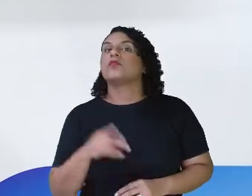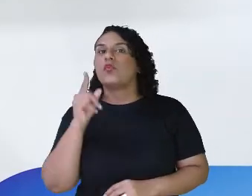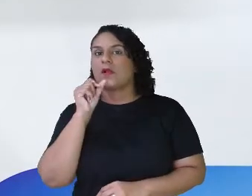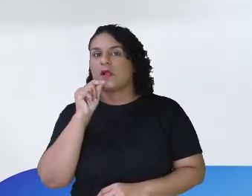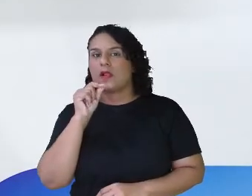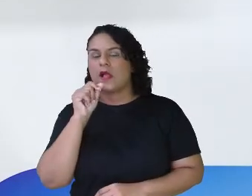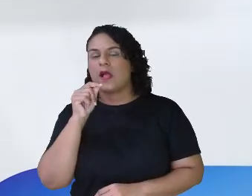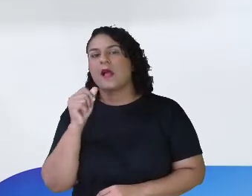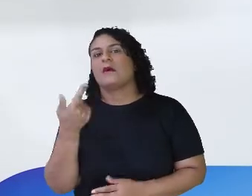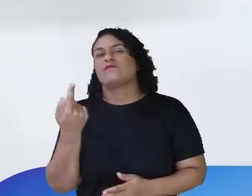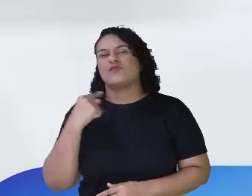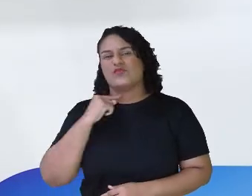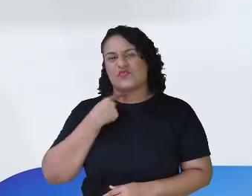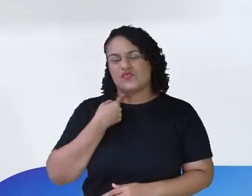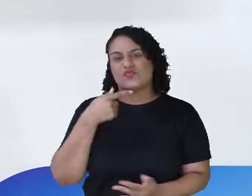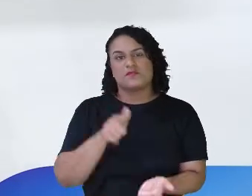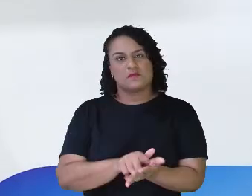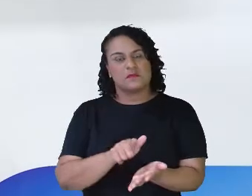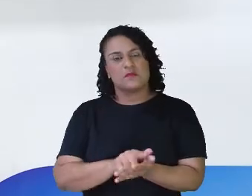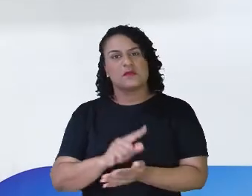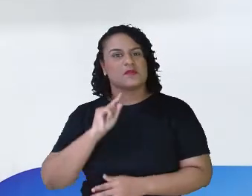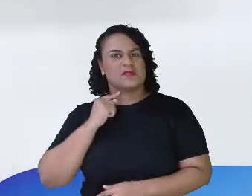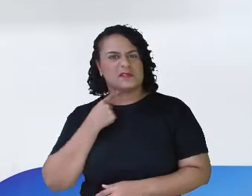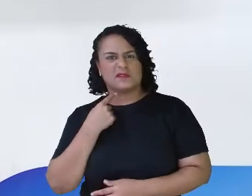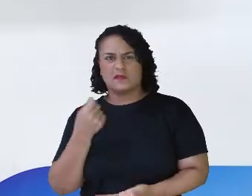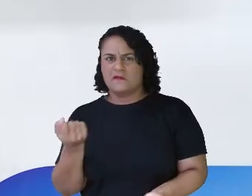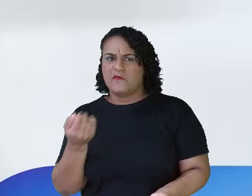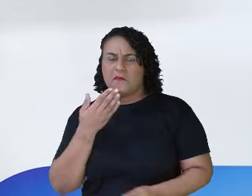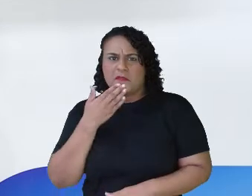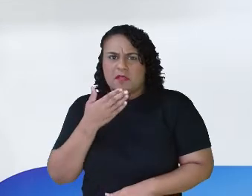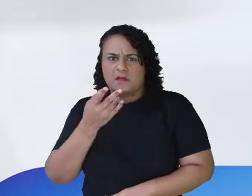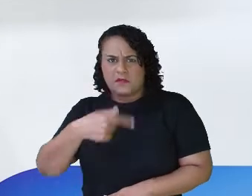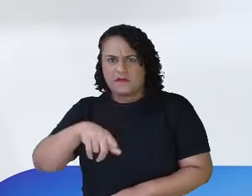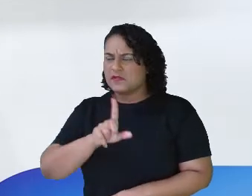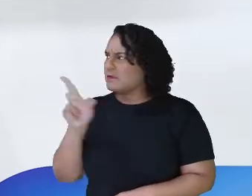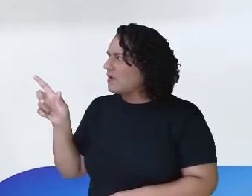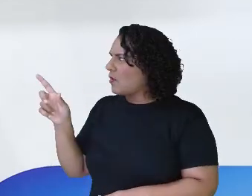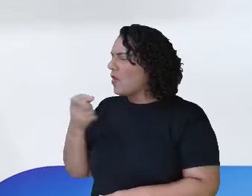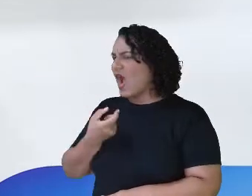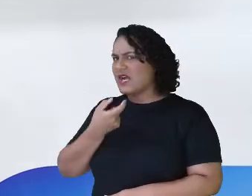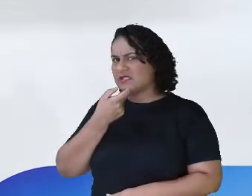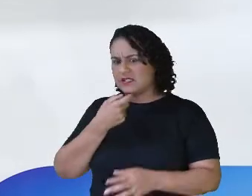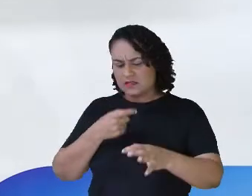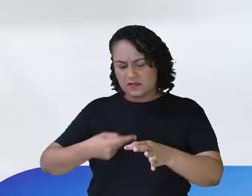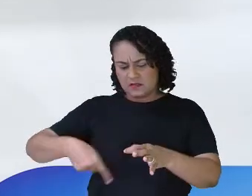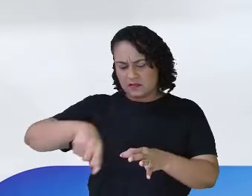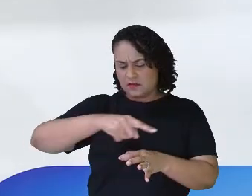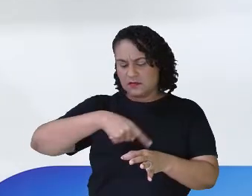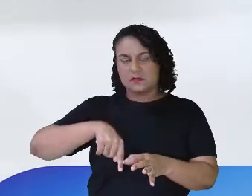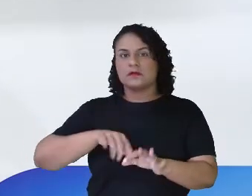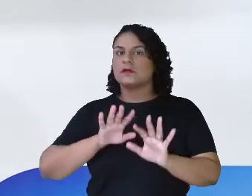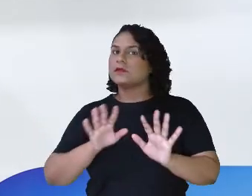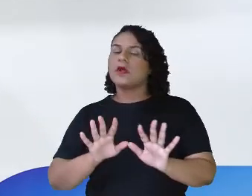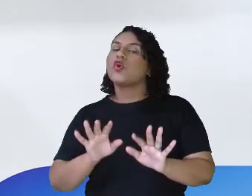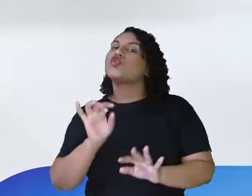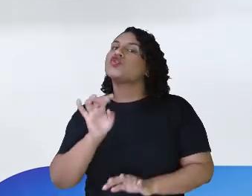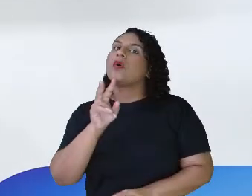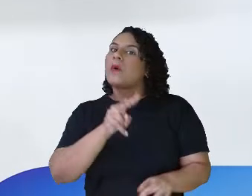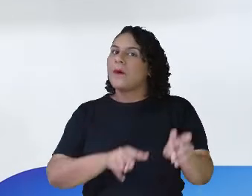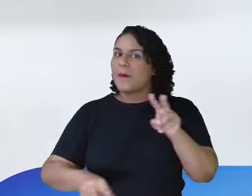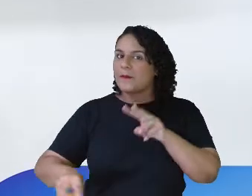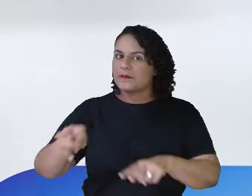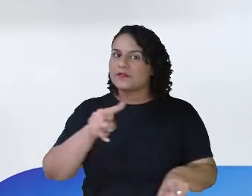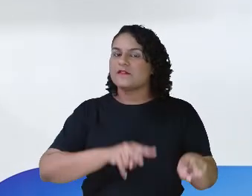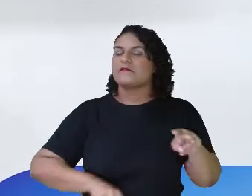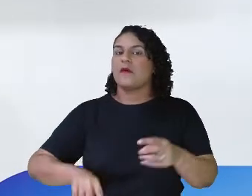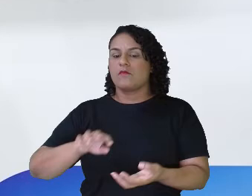a folha está suja. Eu não vou pedir para você fazer o contorno. Eu só quero que você observe a forma